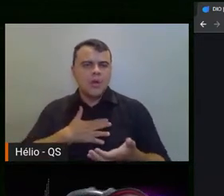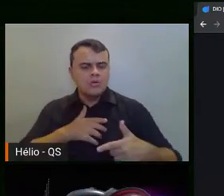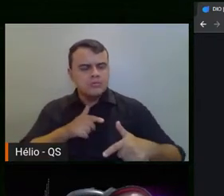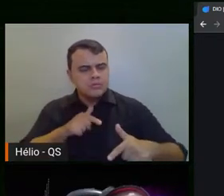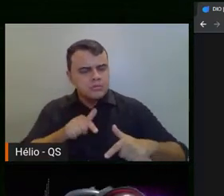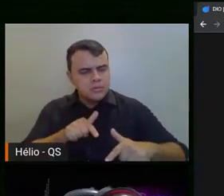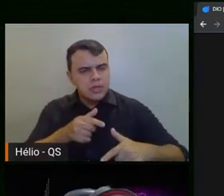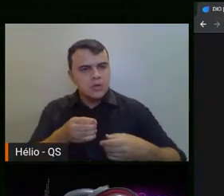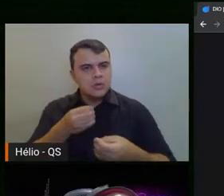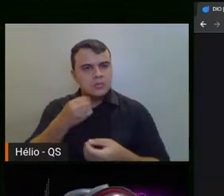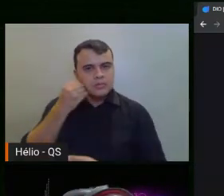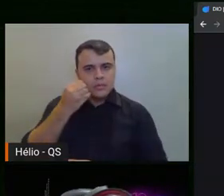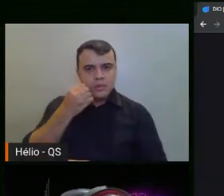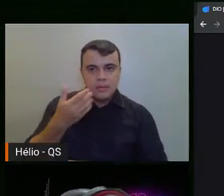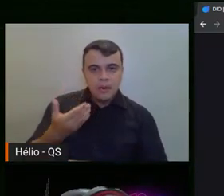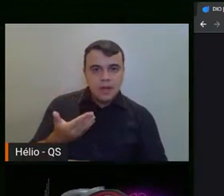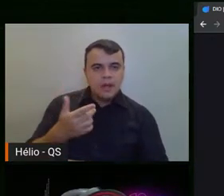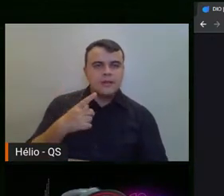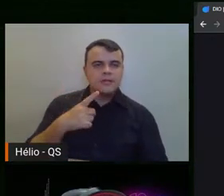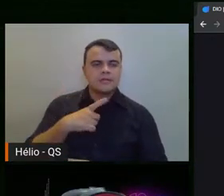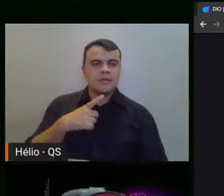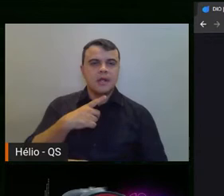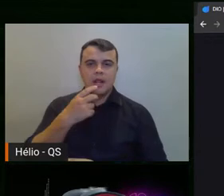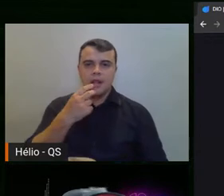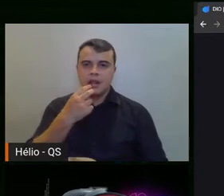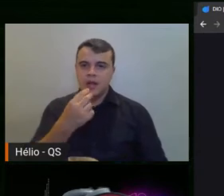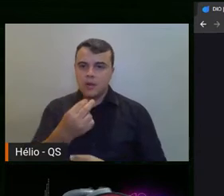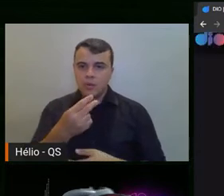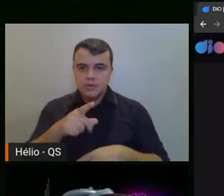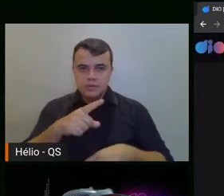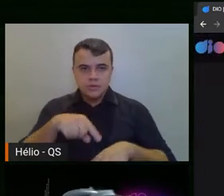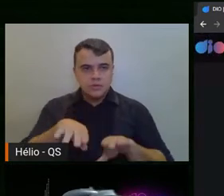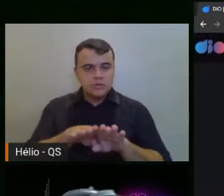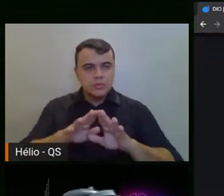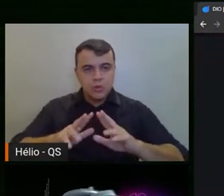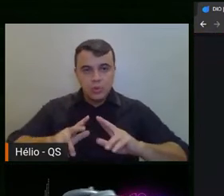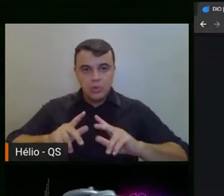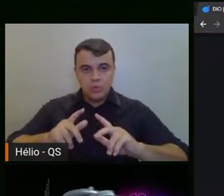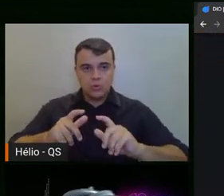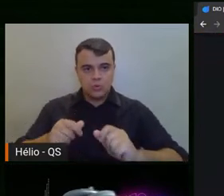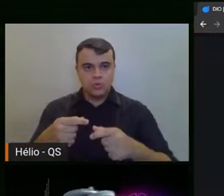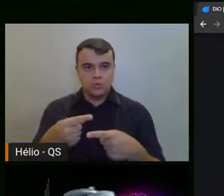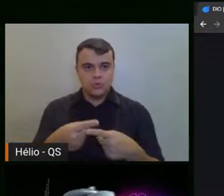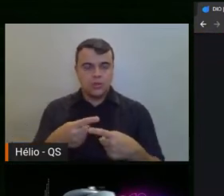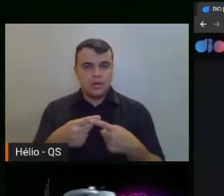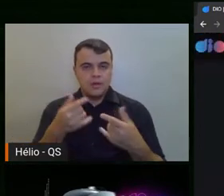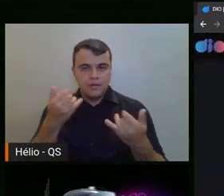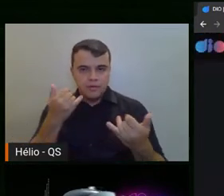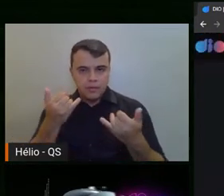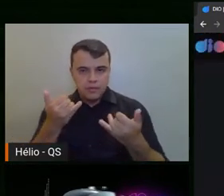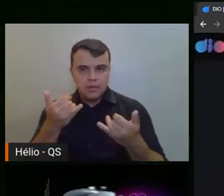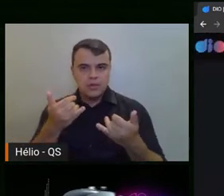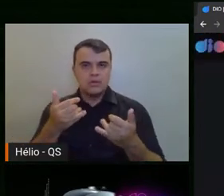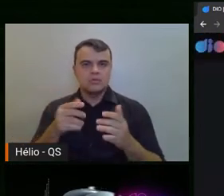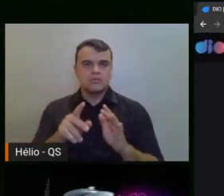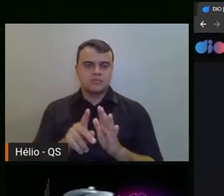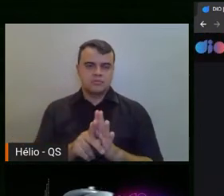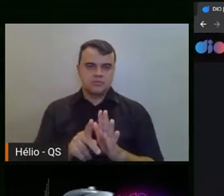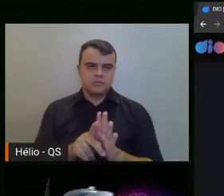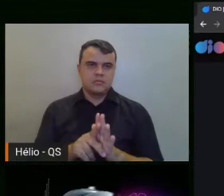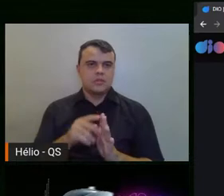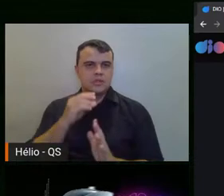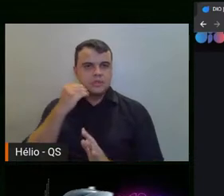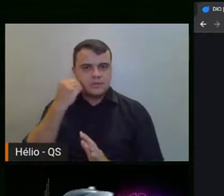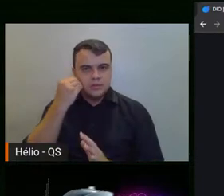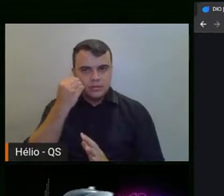a experiência as línguas de vocês todas as questões também relacionadas a informações acadêmicas né e